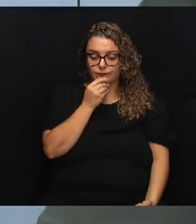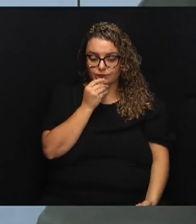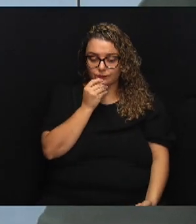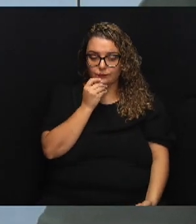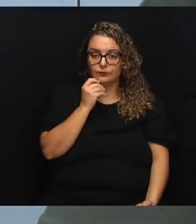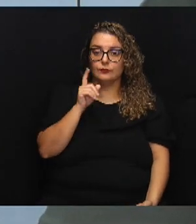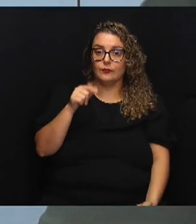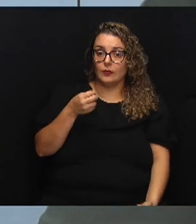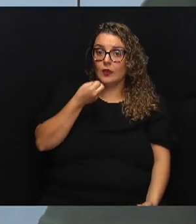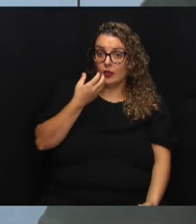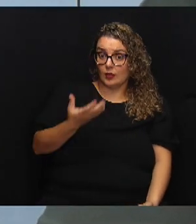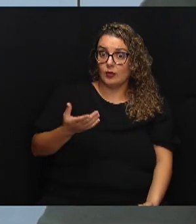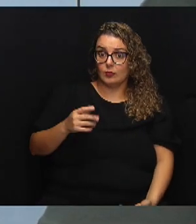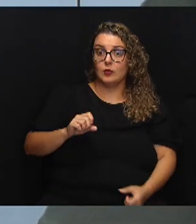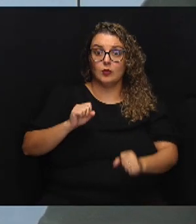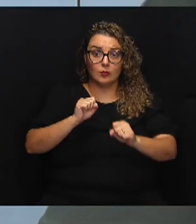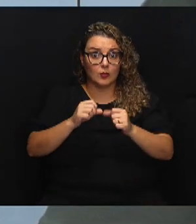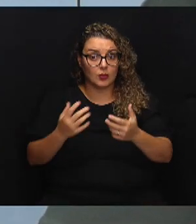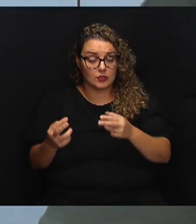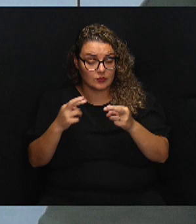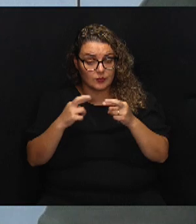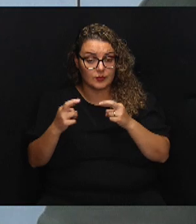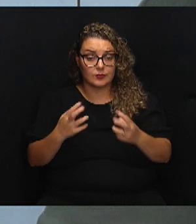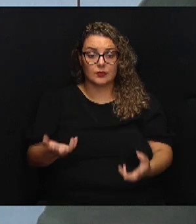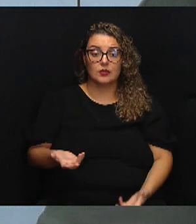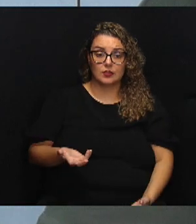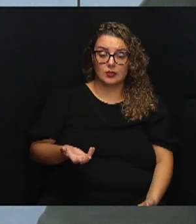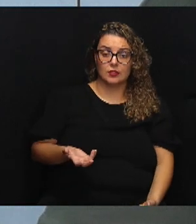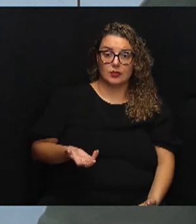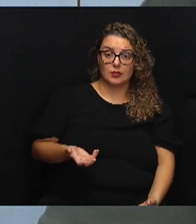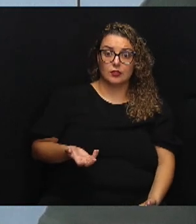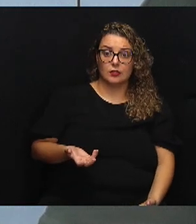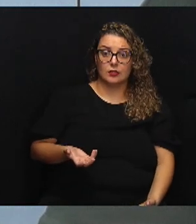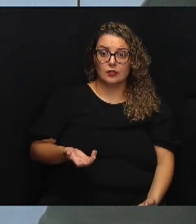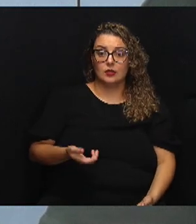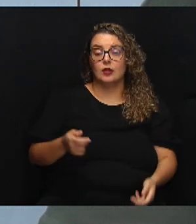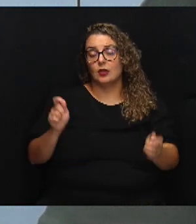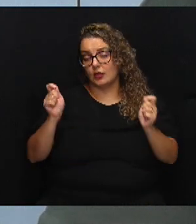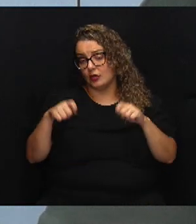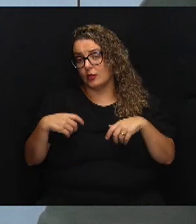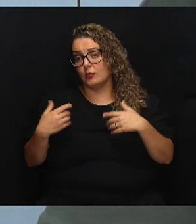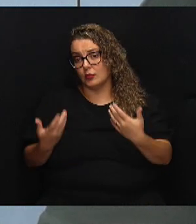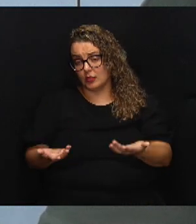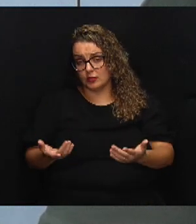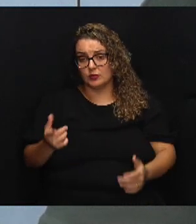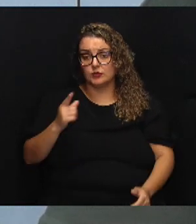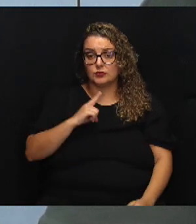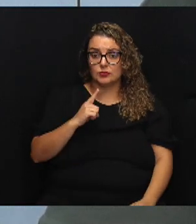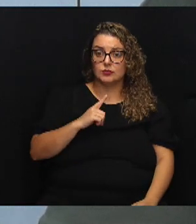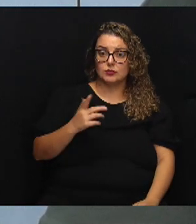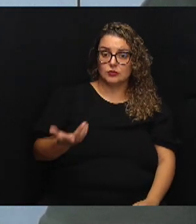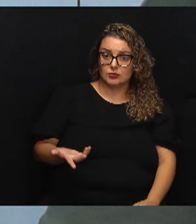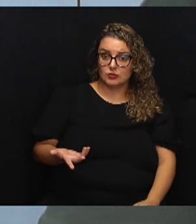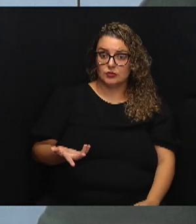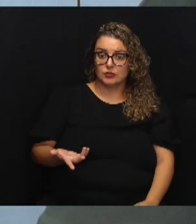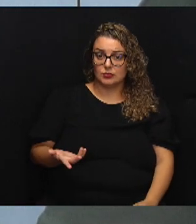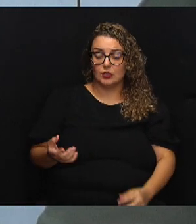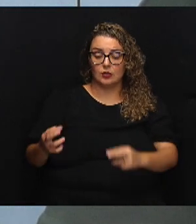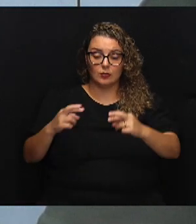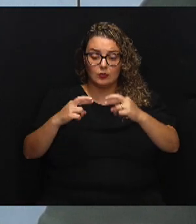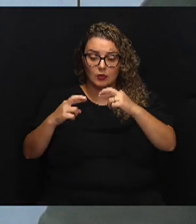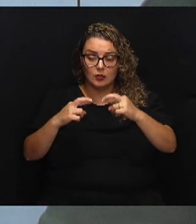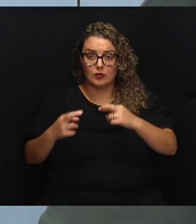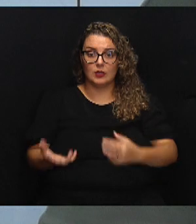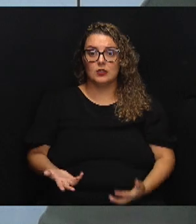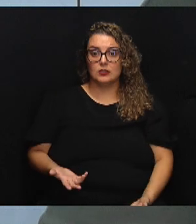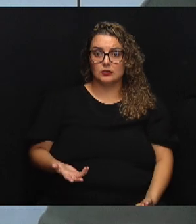gente poder verificar a possibilidade de ter uma fiscalização